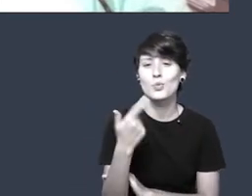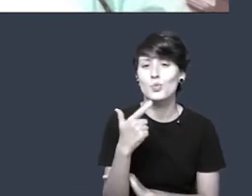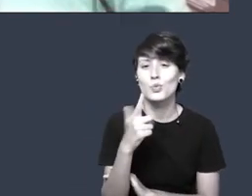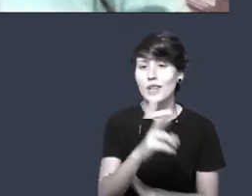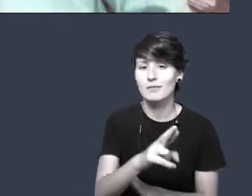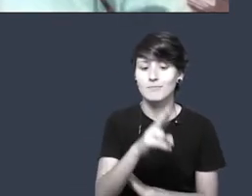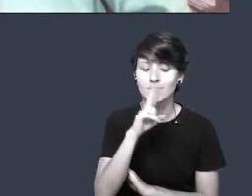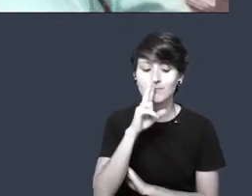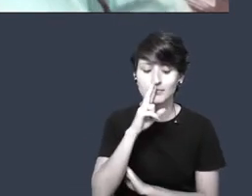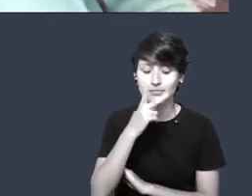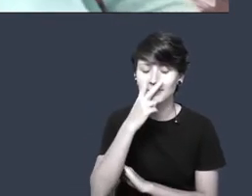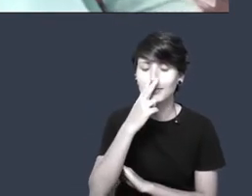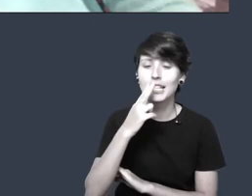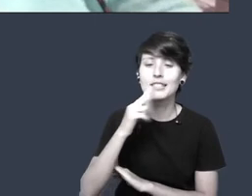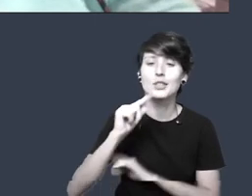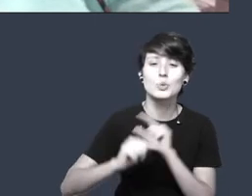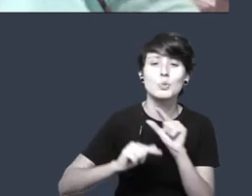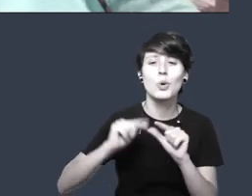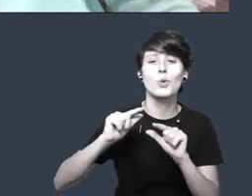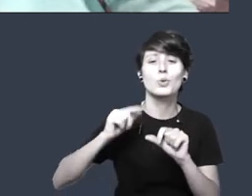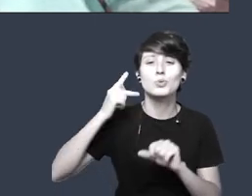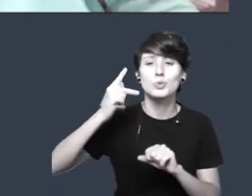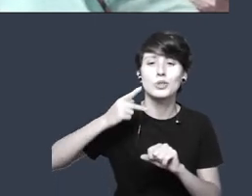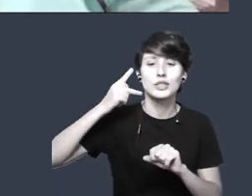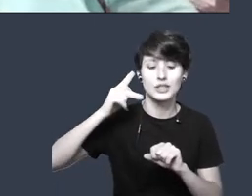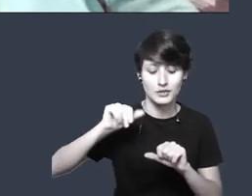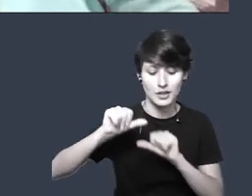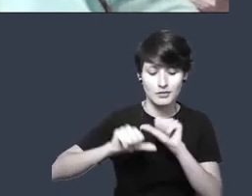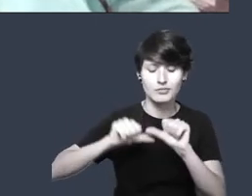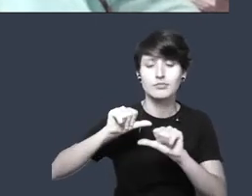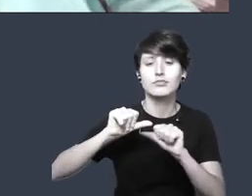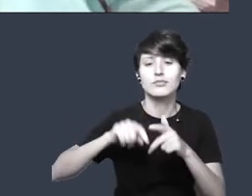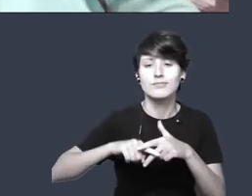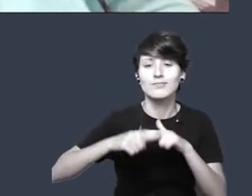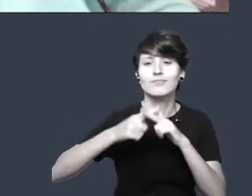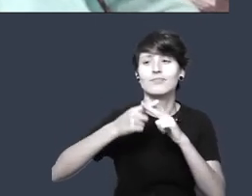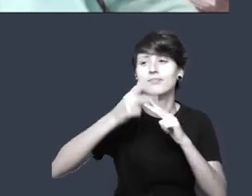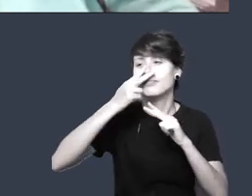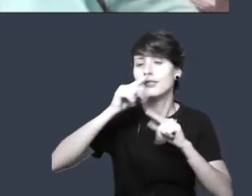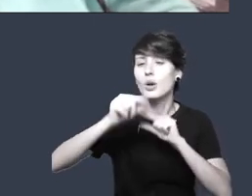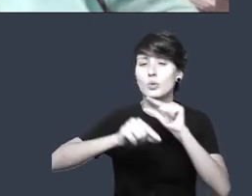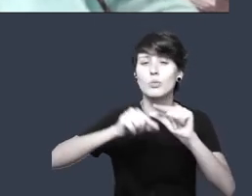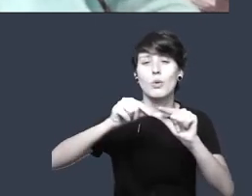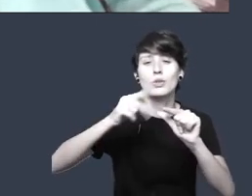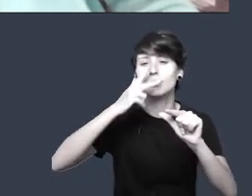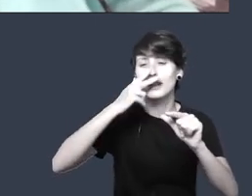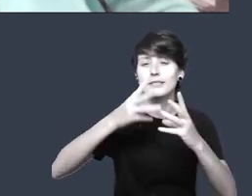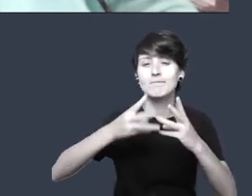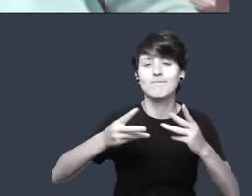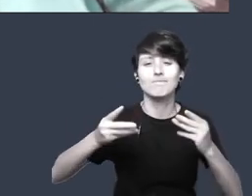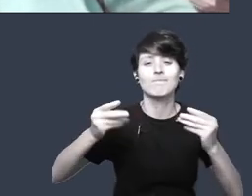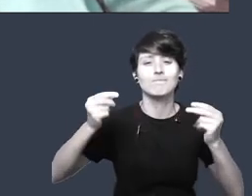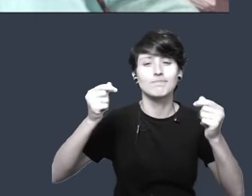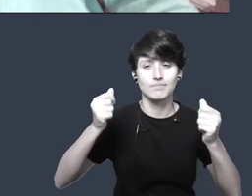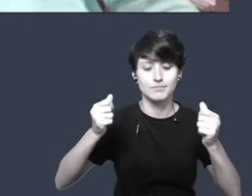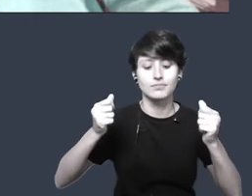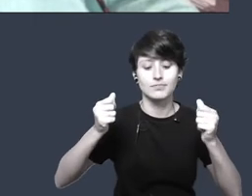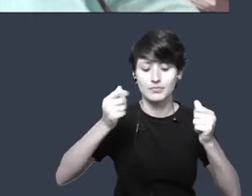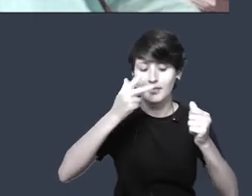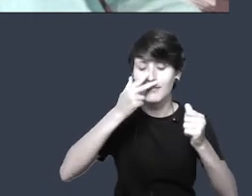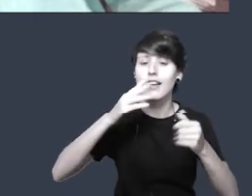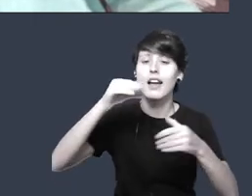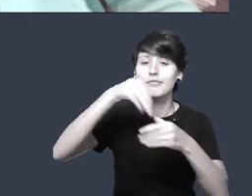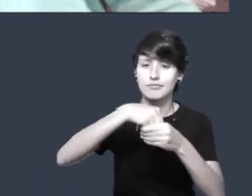poucos, essas políticas, essas regulamentações, elas estão aos poucos sendo